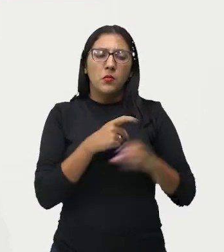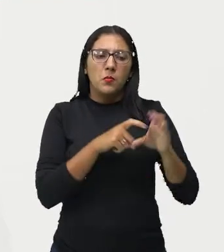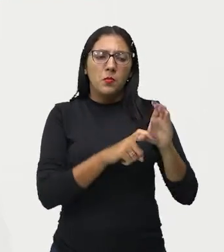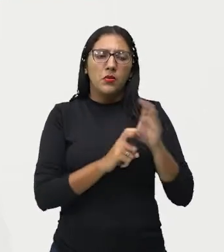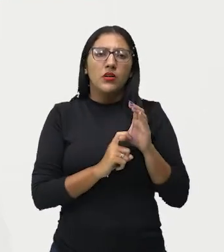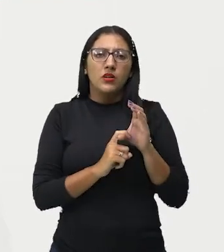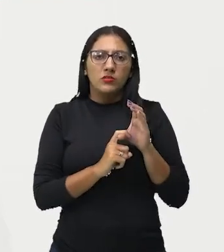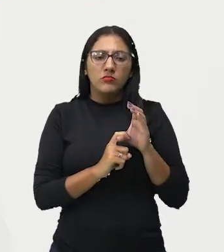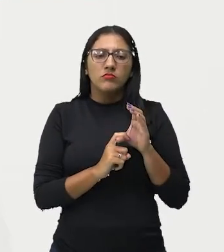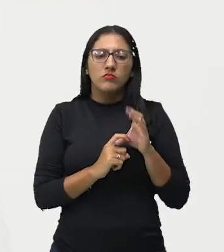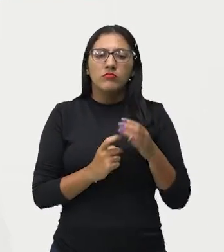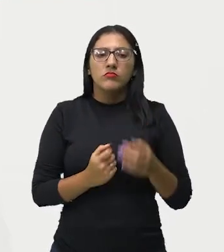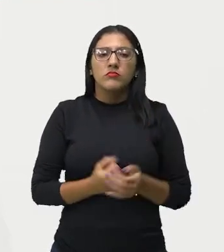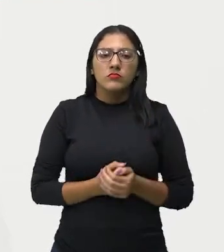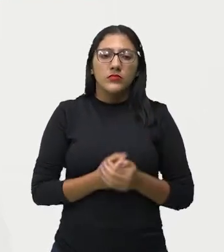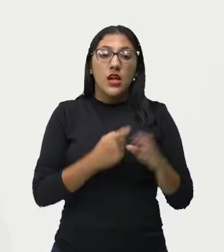emprestado.